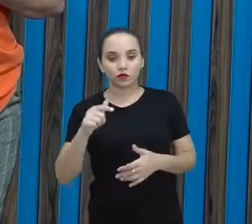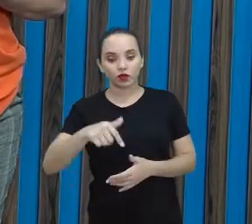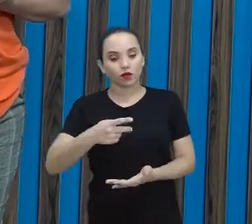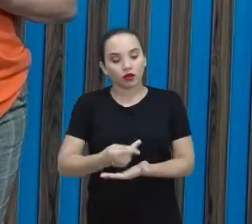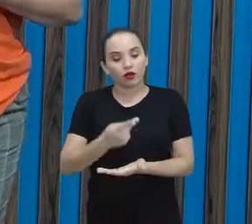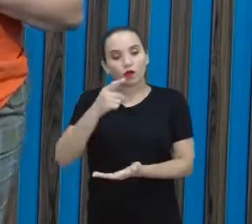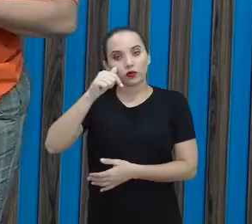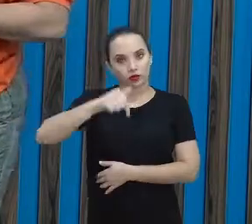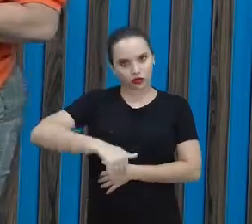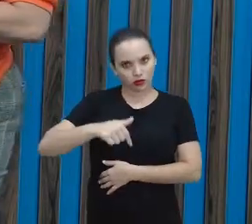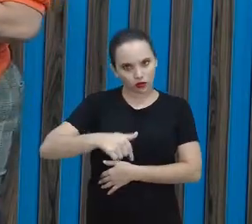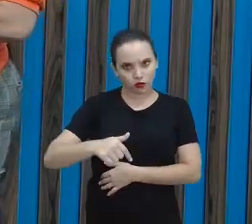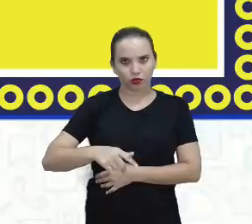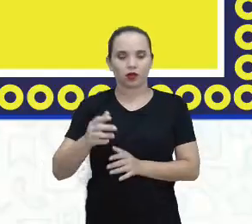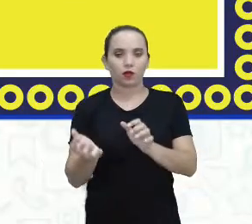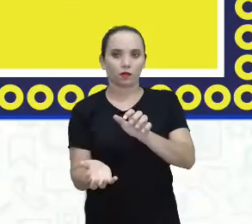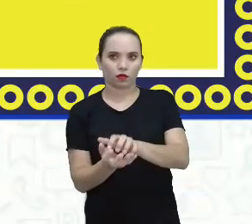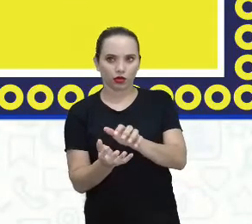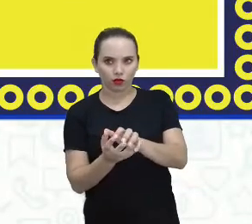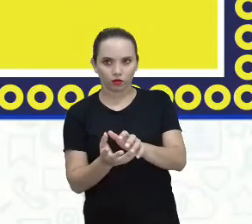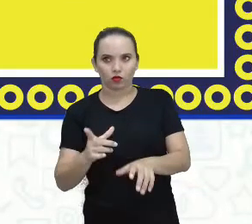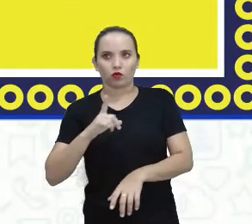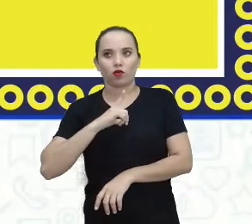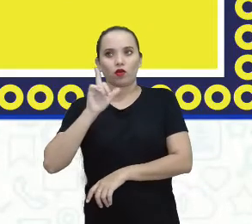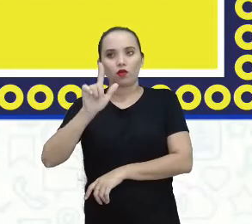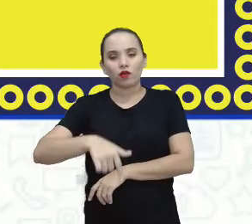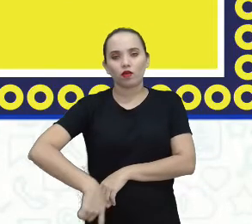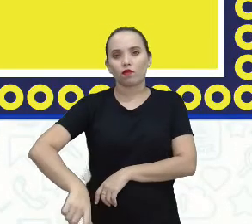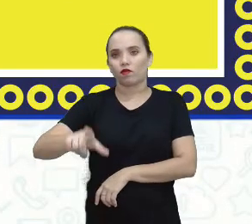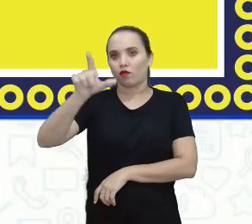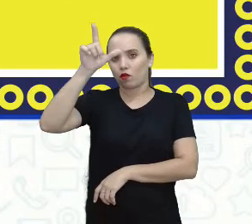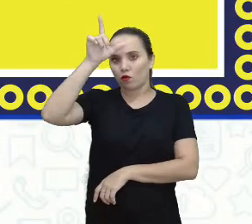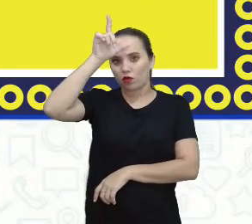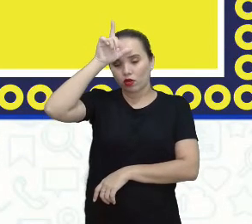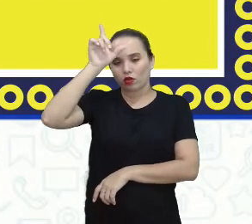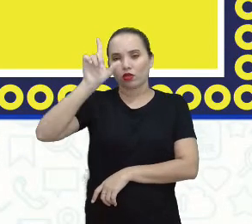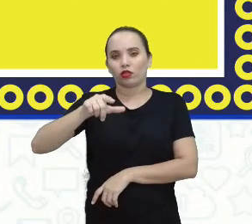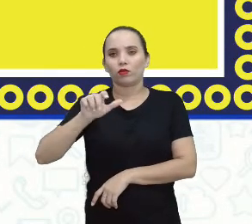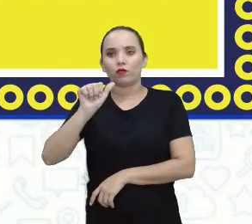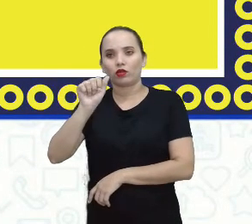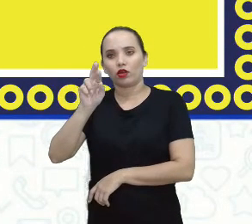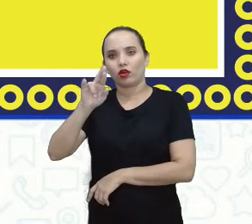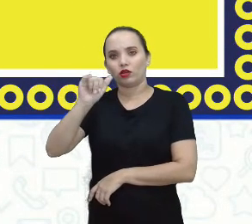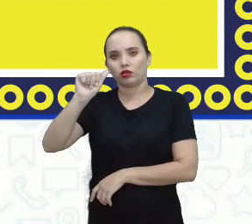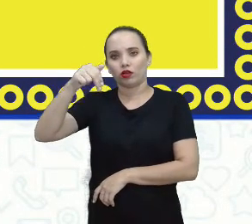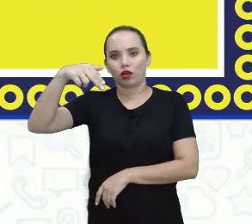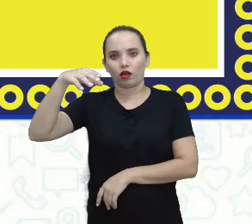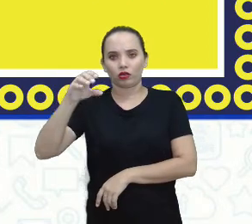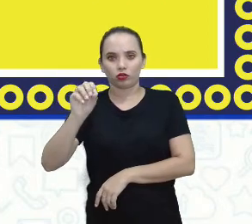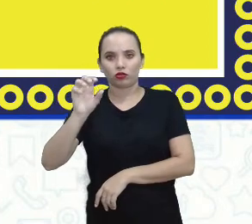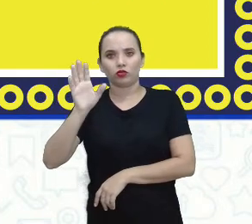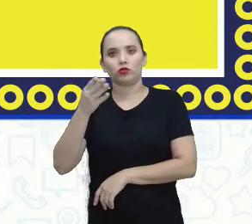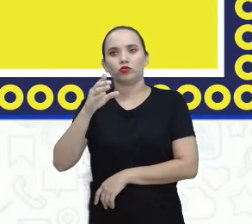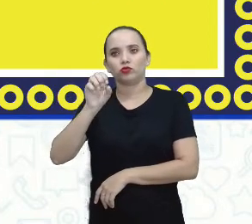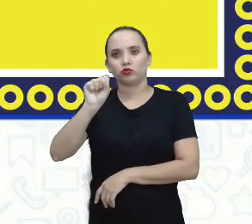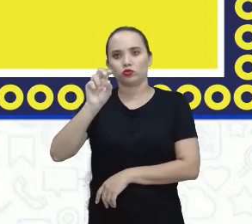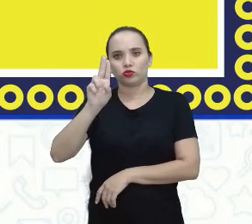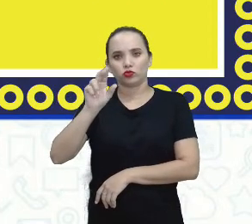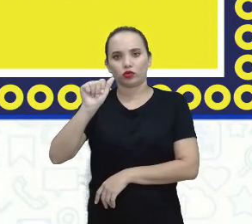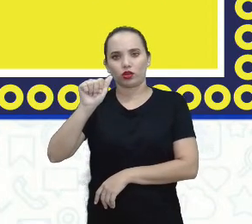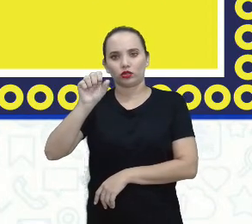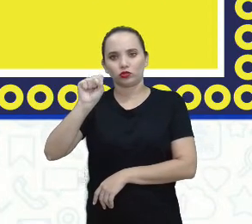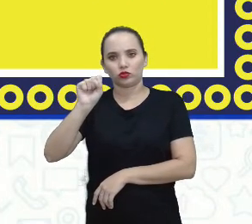em Pernambuco, ele foi liderado e idealizado por Ariano Suassuna, e ele levou algum tempo